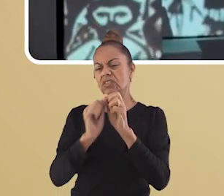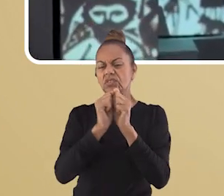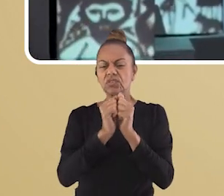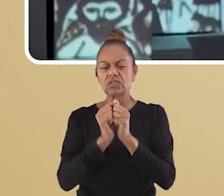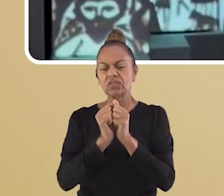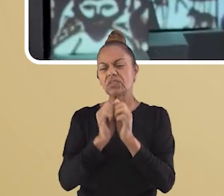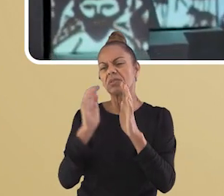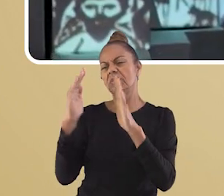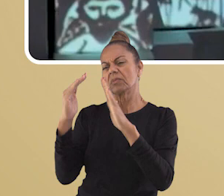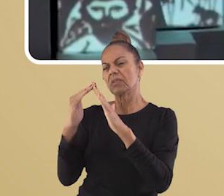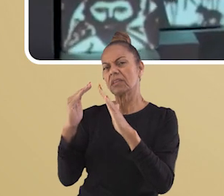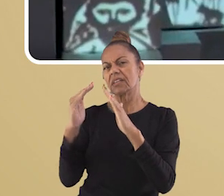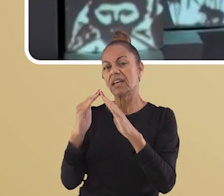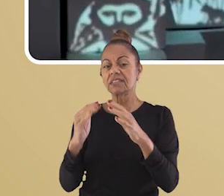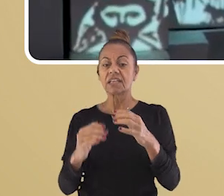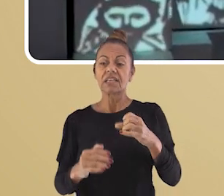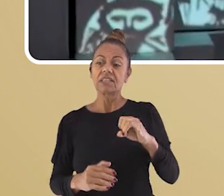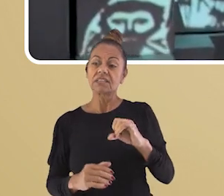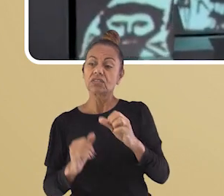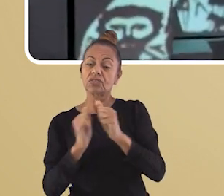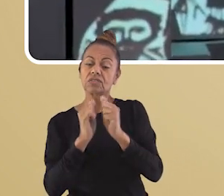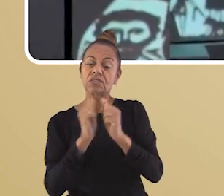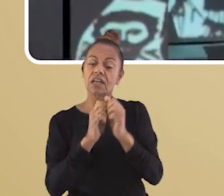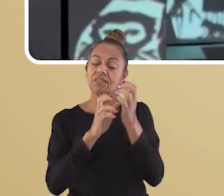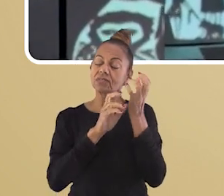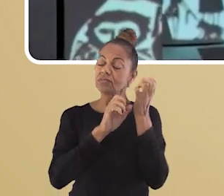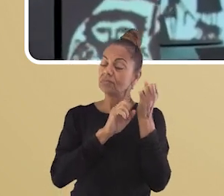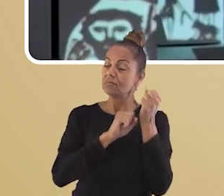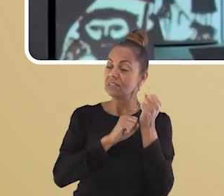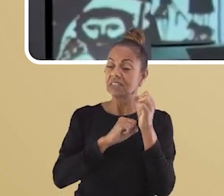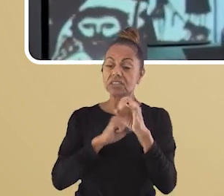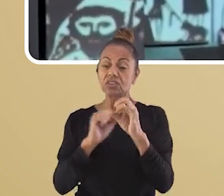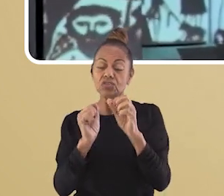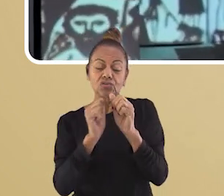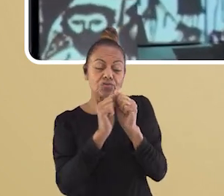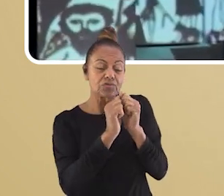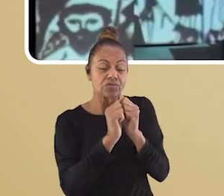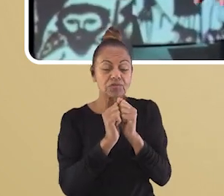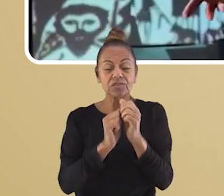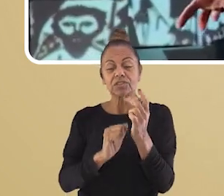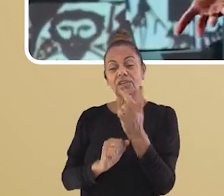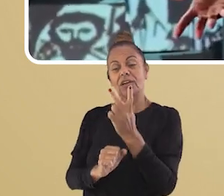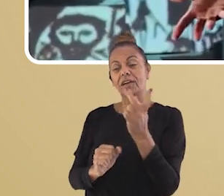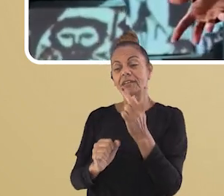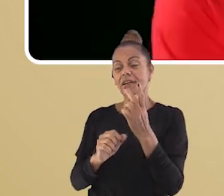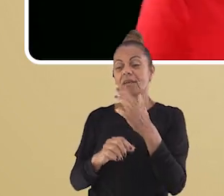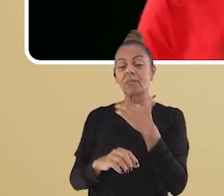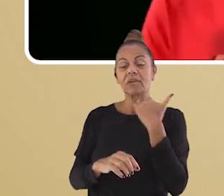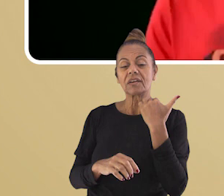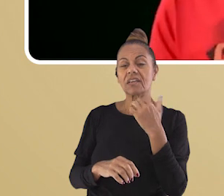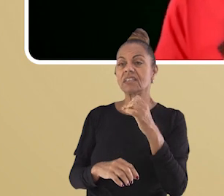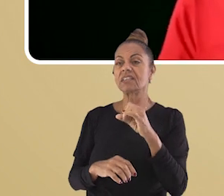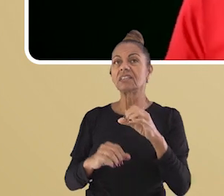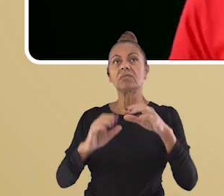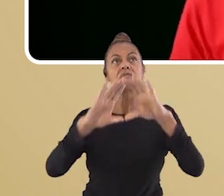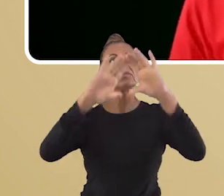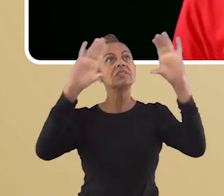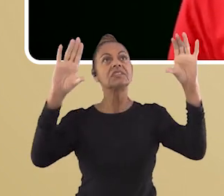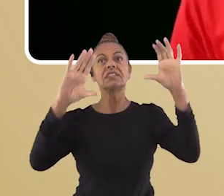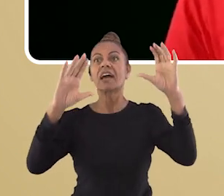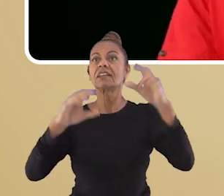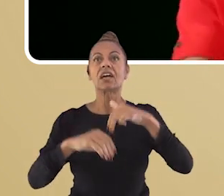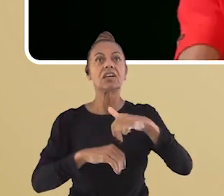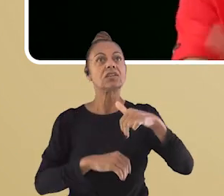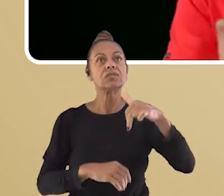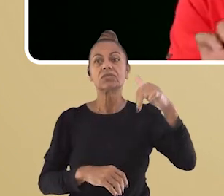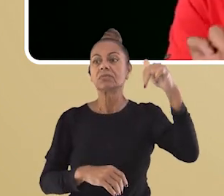juntinho nós dois morasse? Se juntinho nós dois dormisse? Se juntinho nós dois morresse? E se pro céu nós a